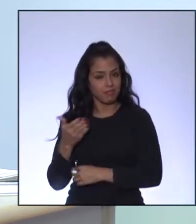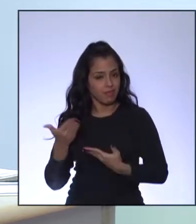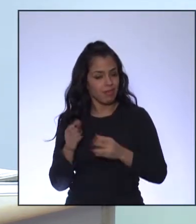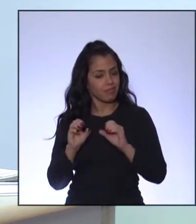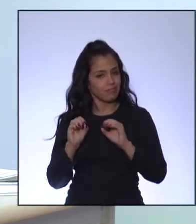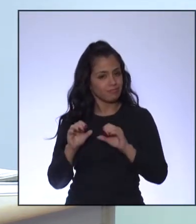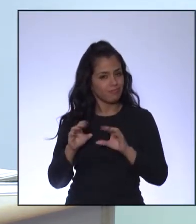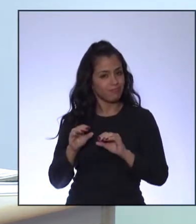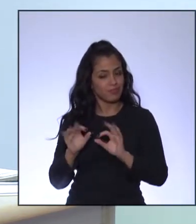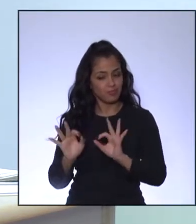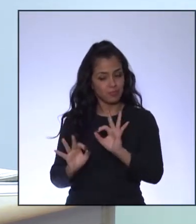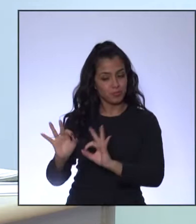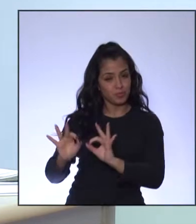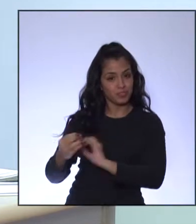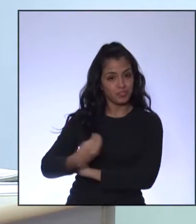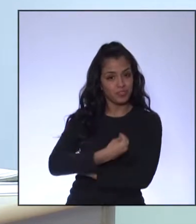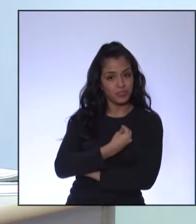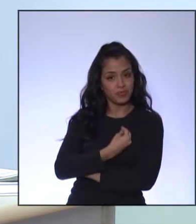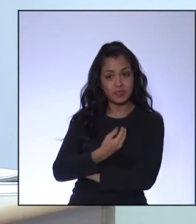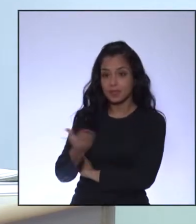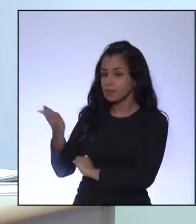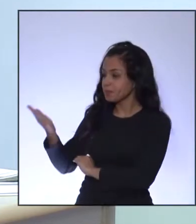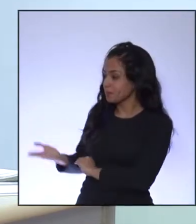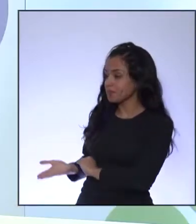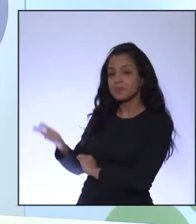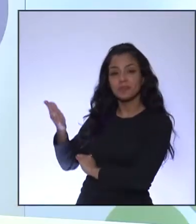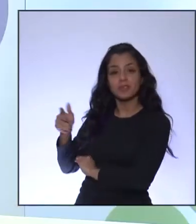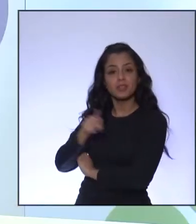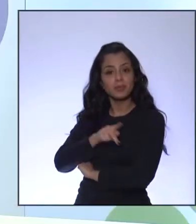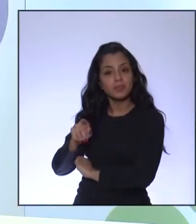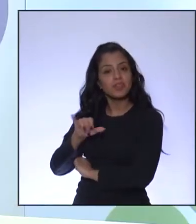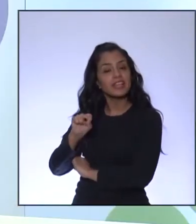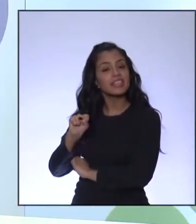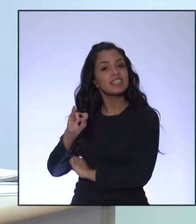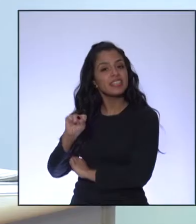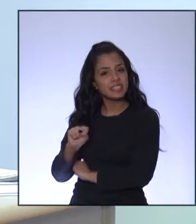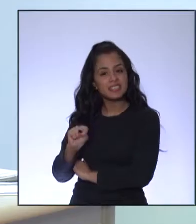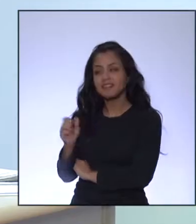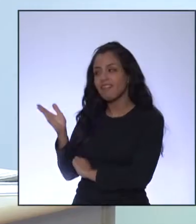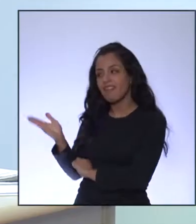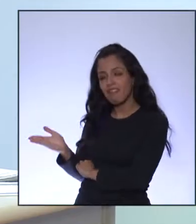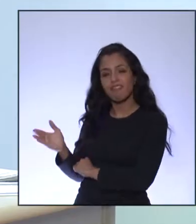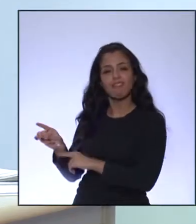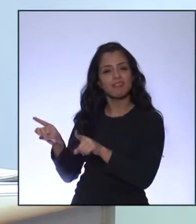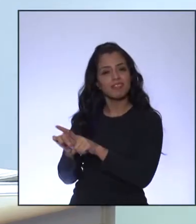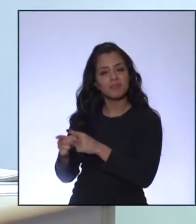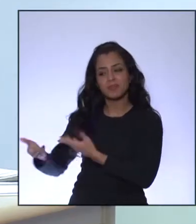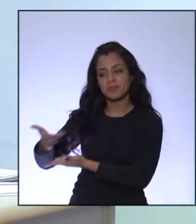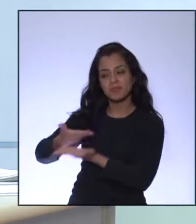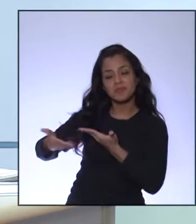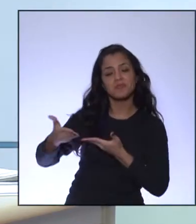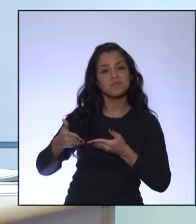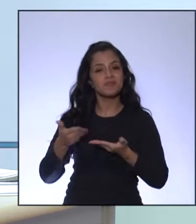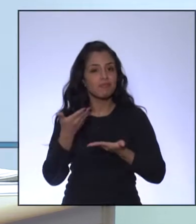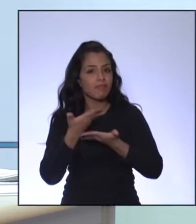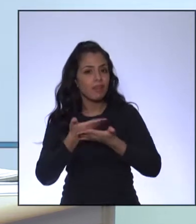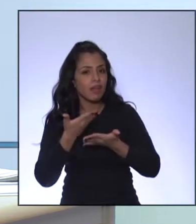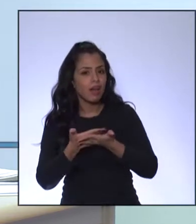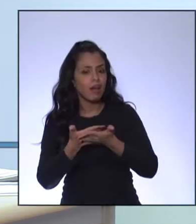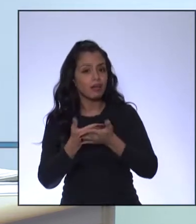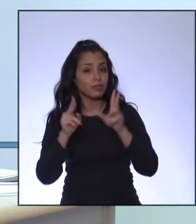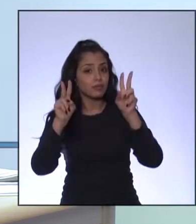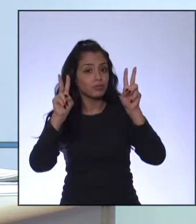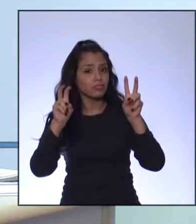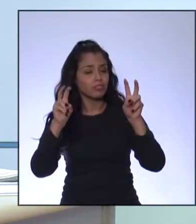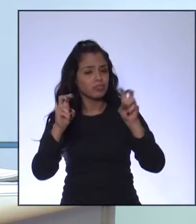projeto de vida. Ao meu lado está a professora Isis, que fará com vocês essa aula com o título O que eu quero ser